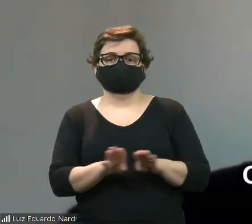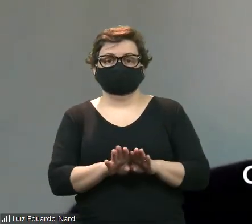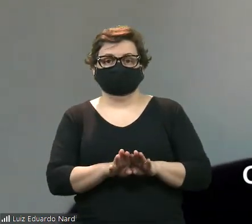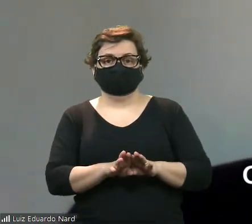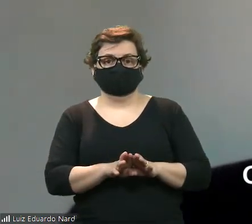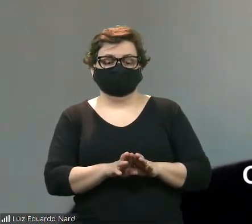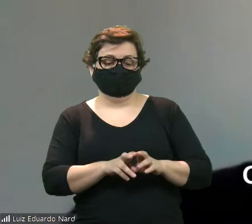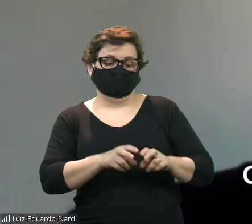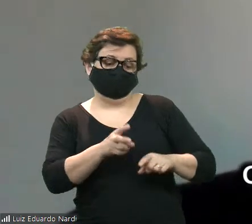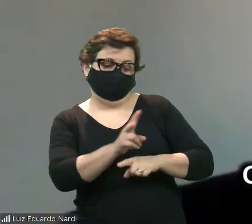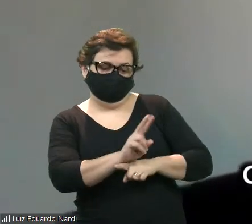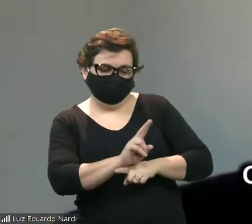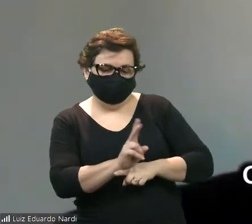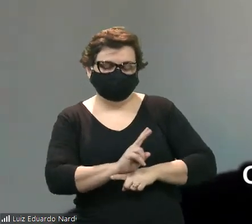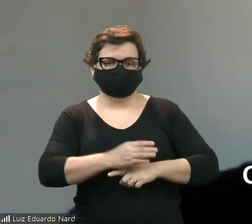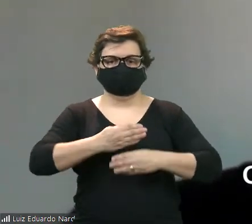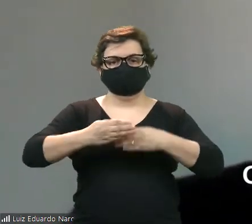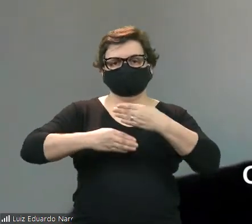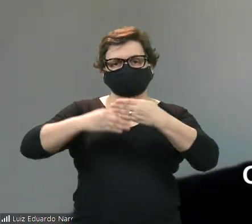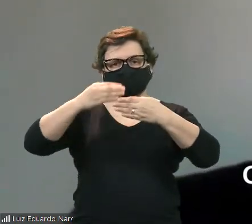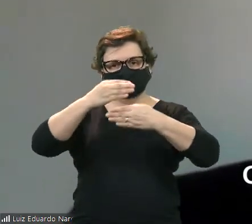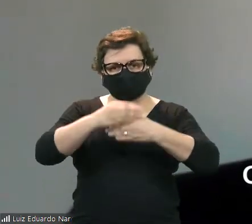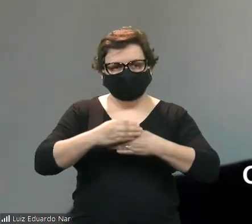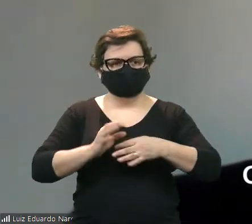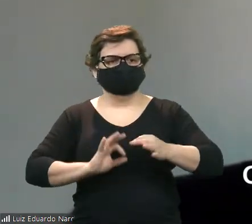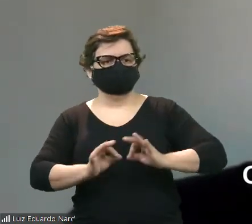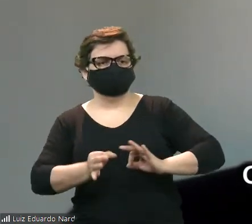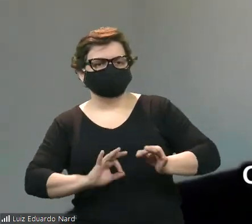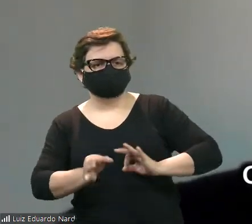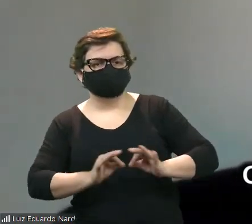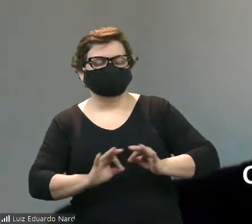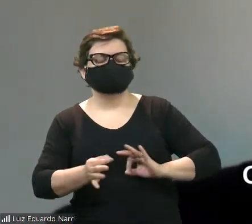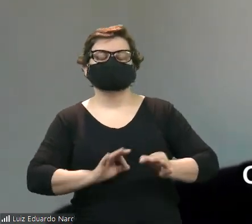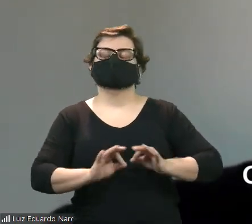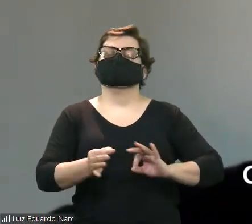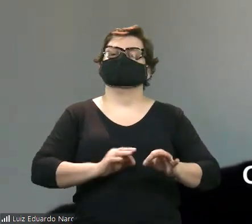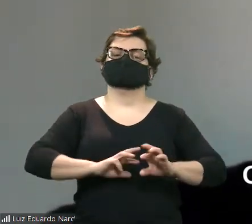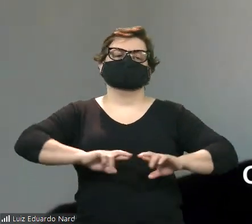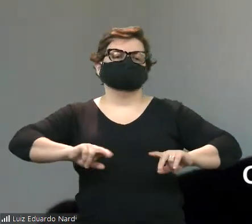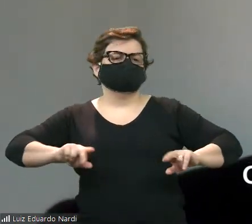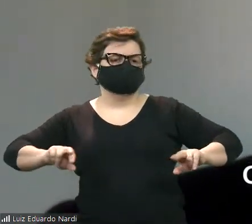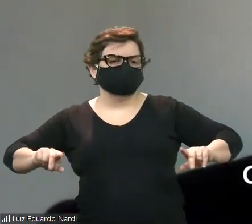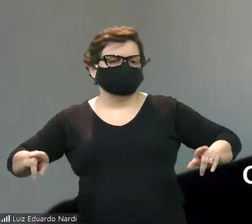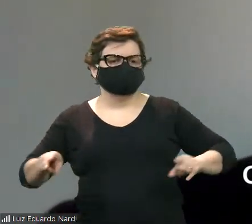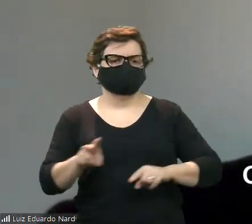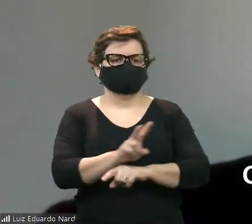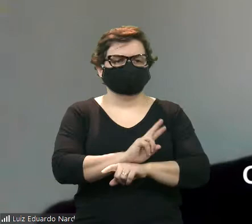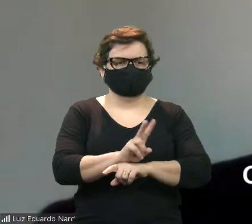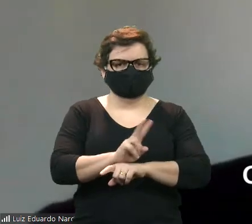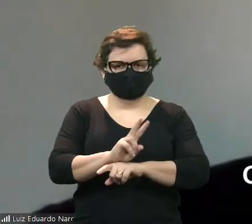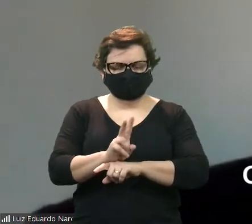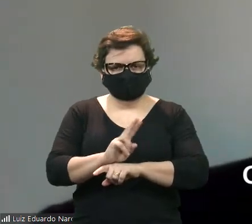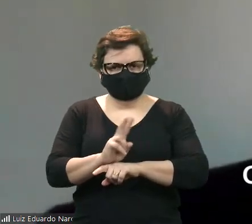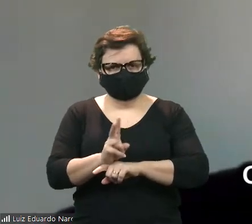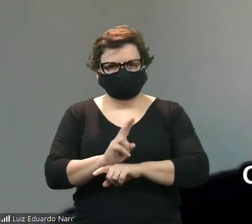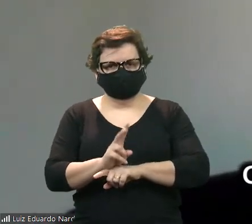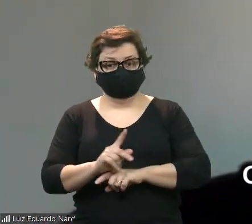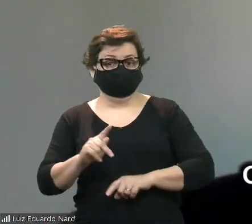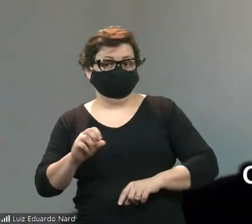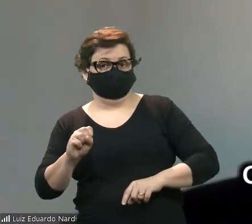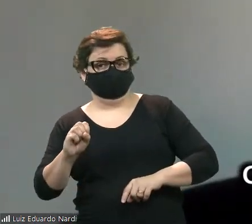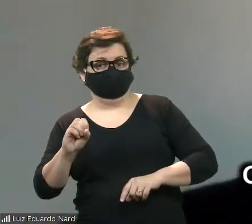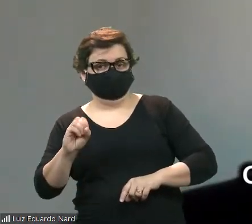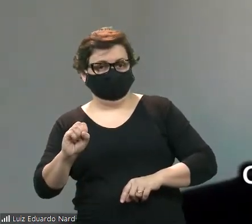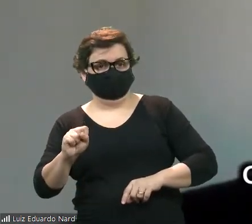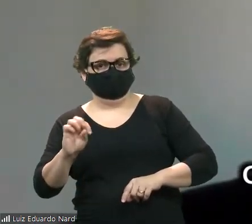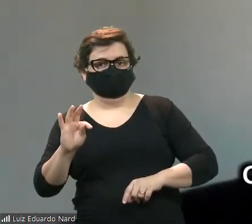obra, fiscais da área de planejamento, fiscais, enfim, de posturas.